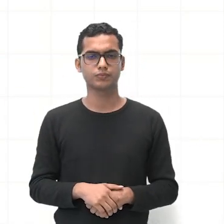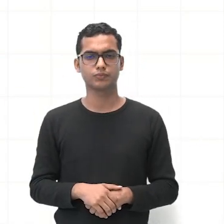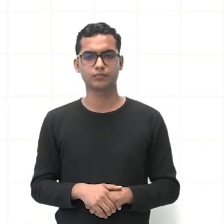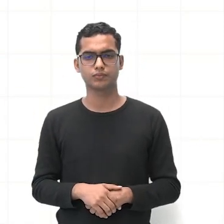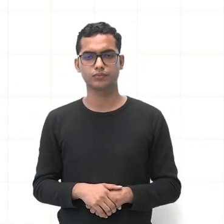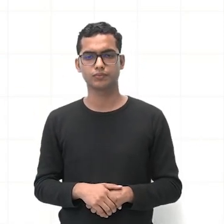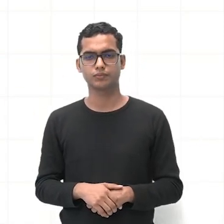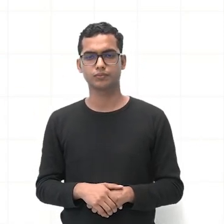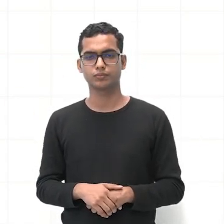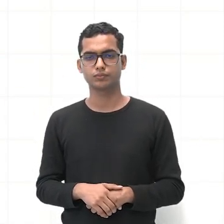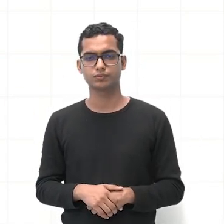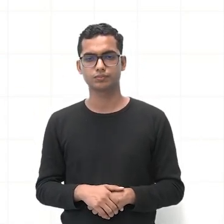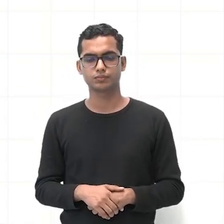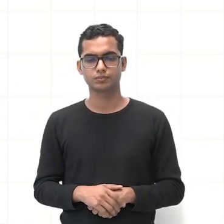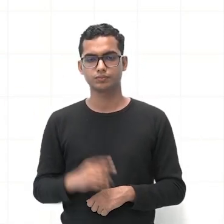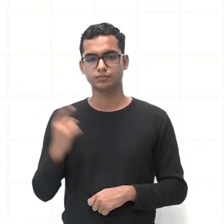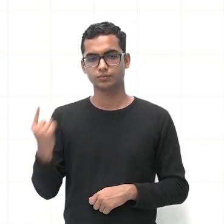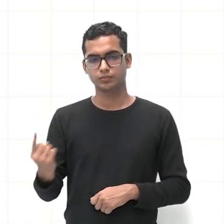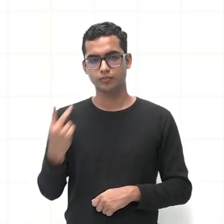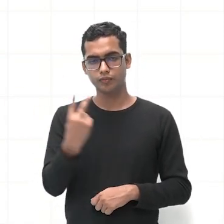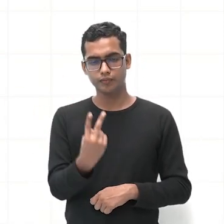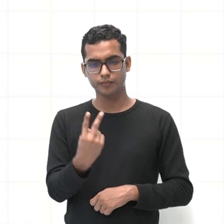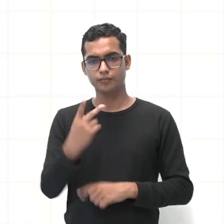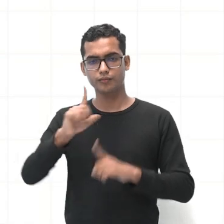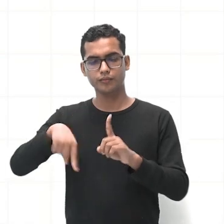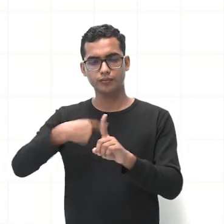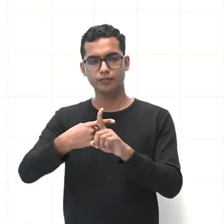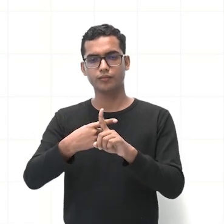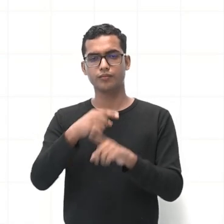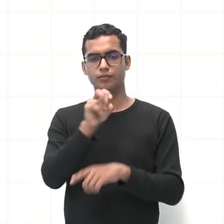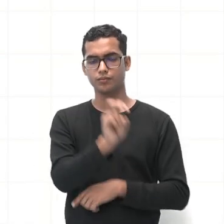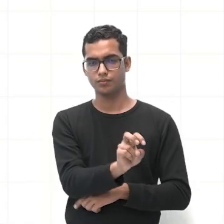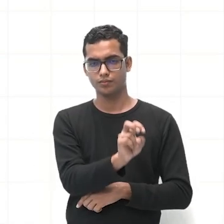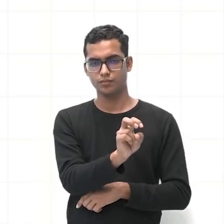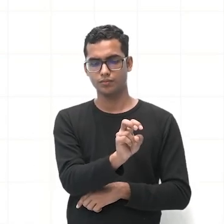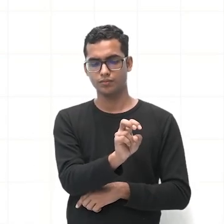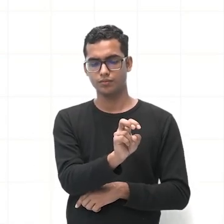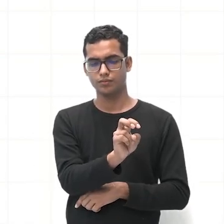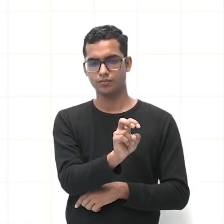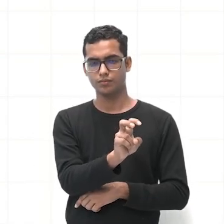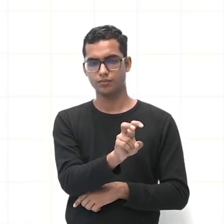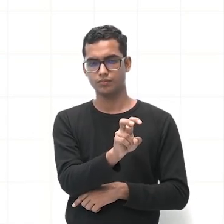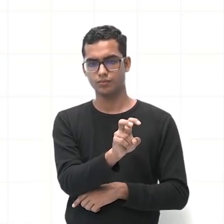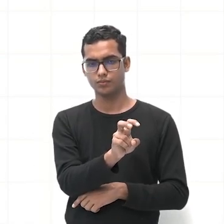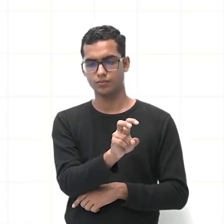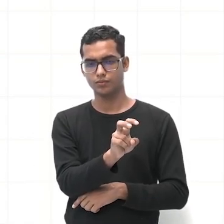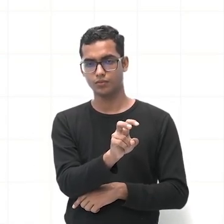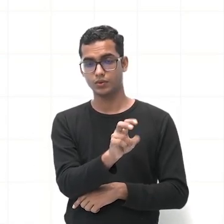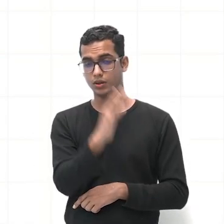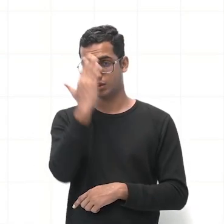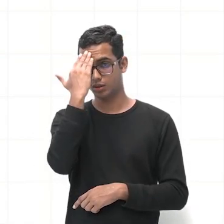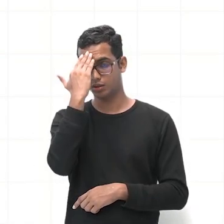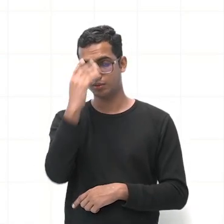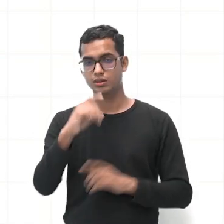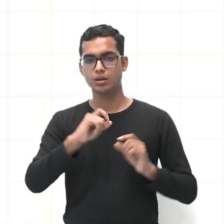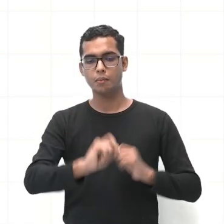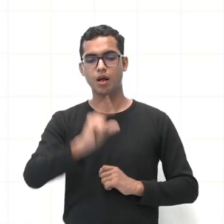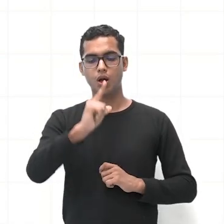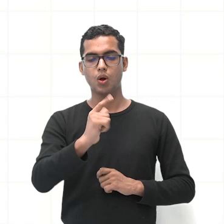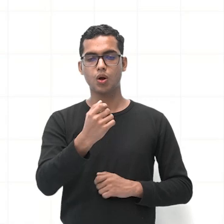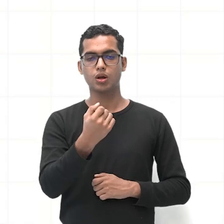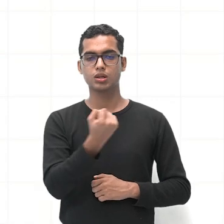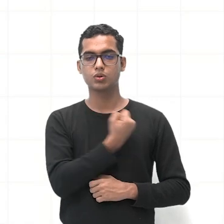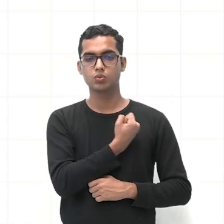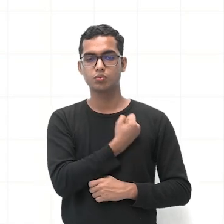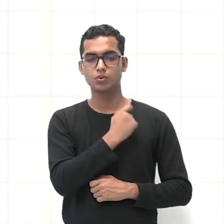o AC, que mede 5. E verificar se ele é maior do que o maior segmento. Qual é o maior segmento? AB com 13